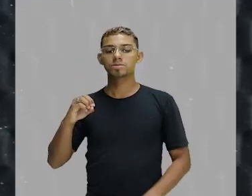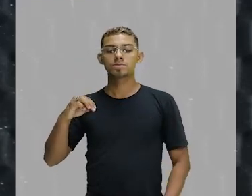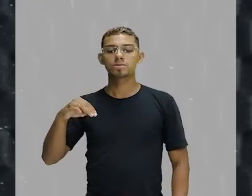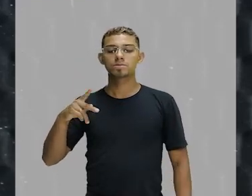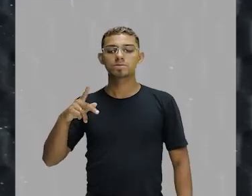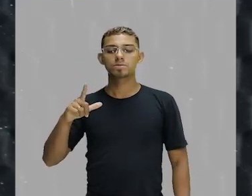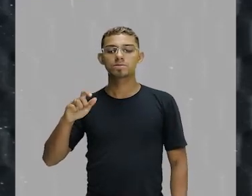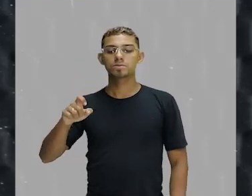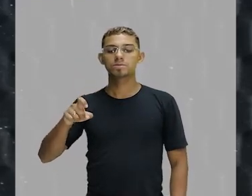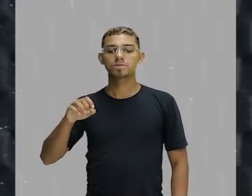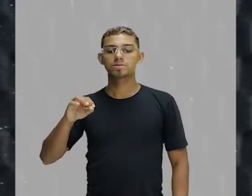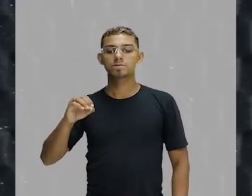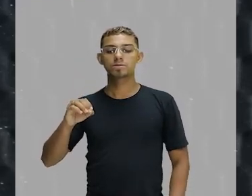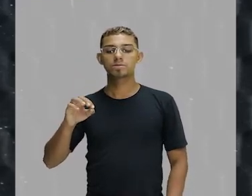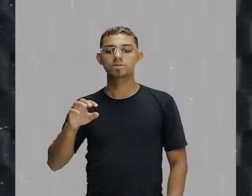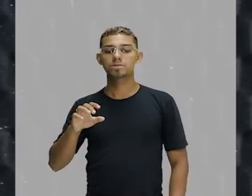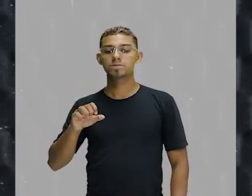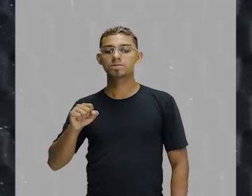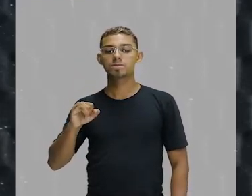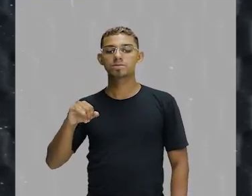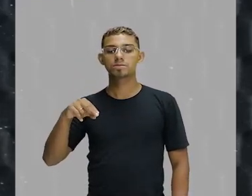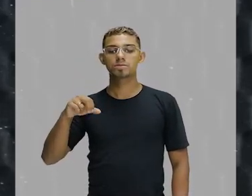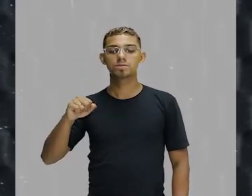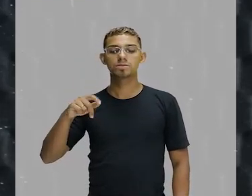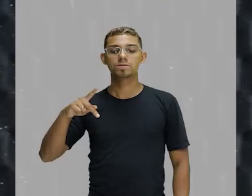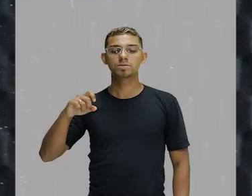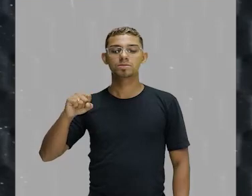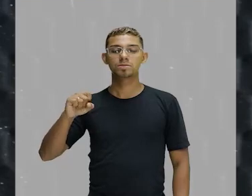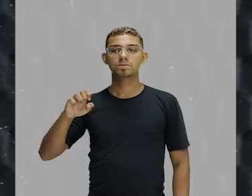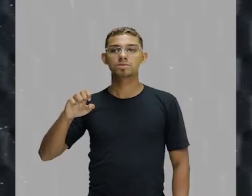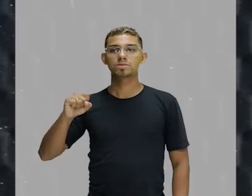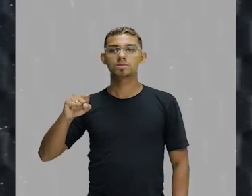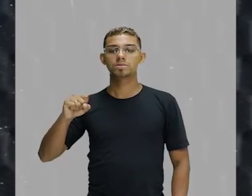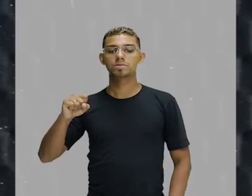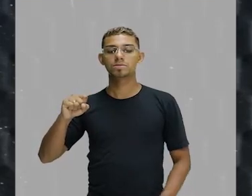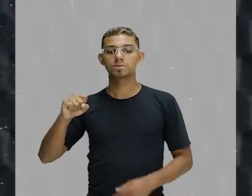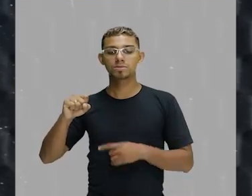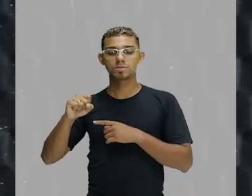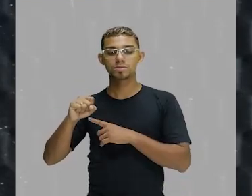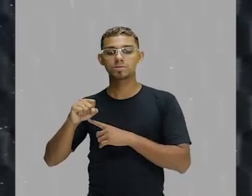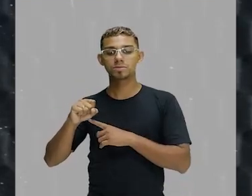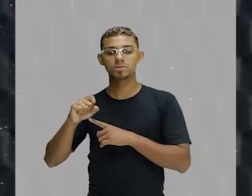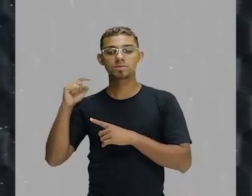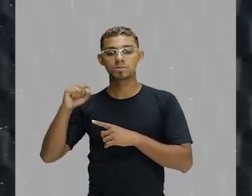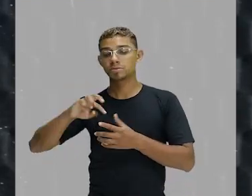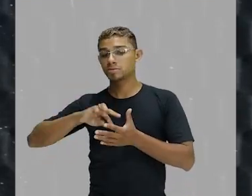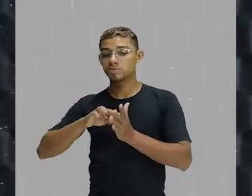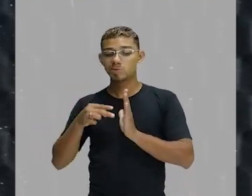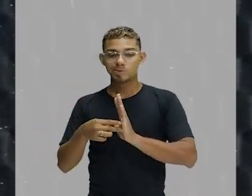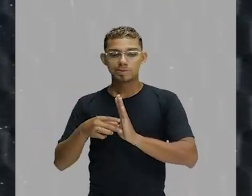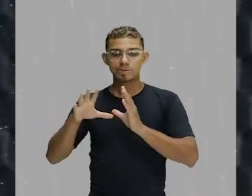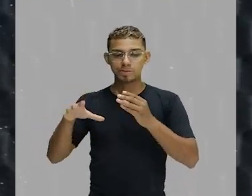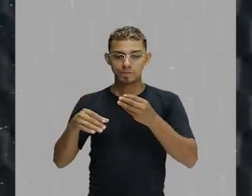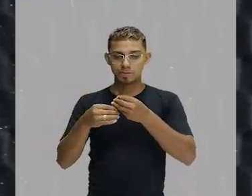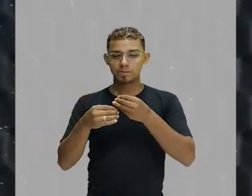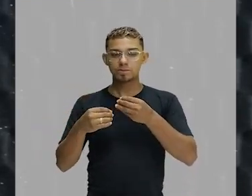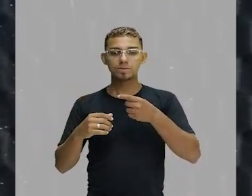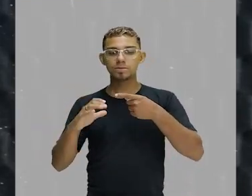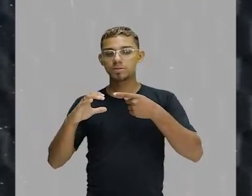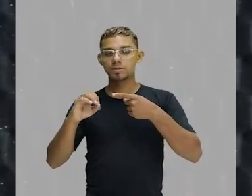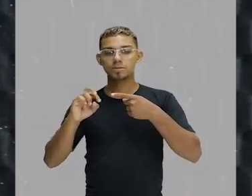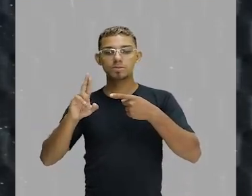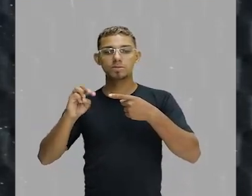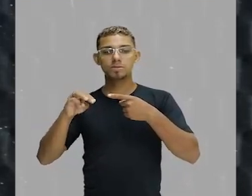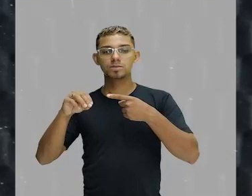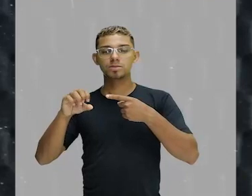complexo sinaptonêmico? É um conjunto de proteínas que vão estar aqui fazendo com que esses cromossomos formem pares entre